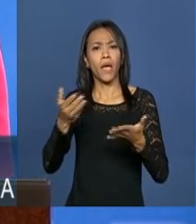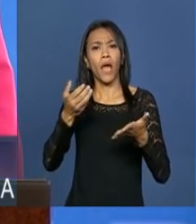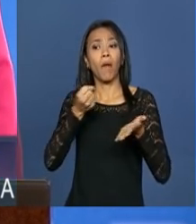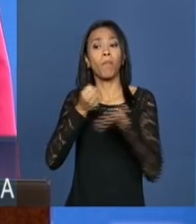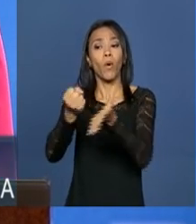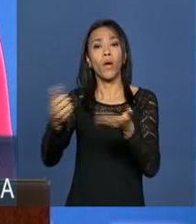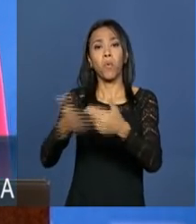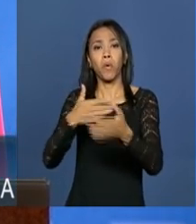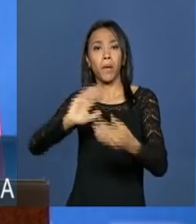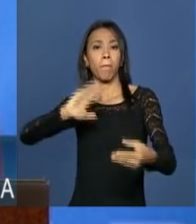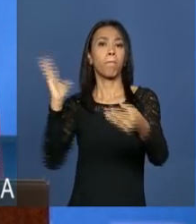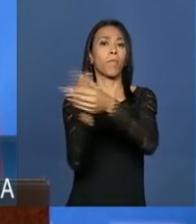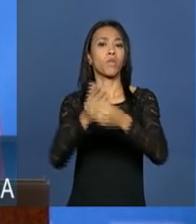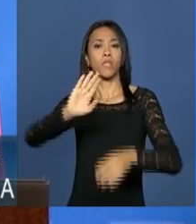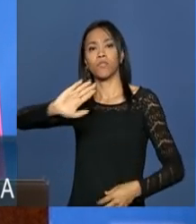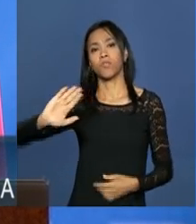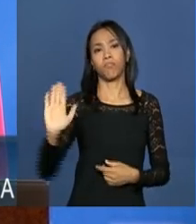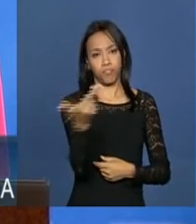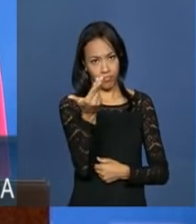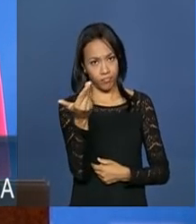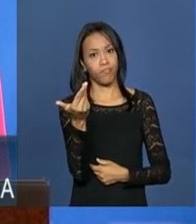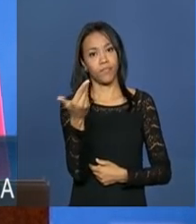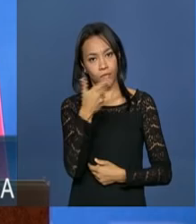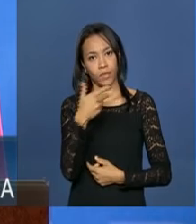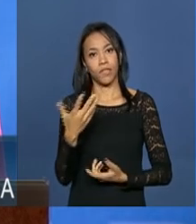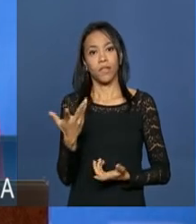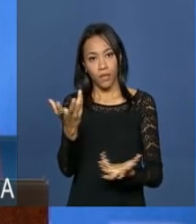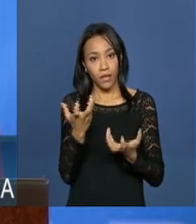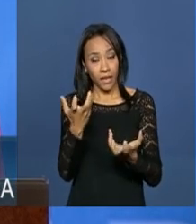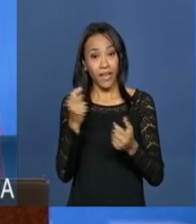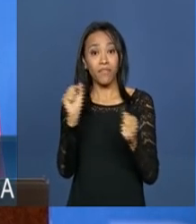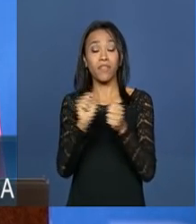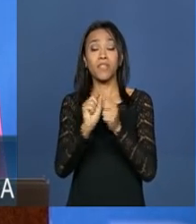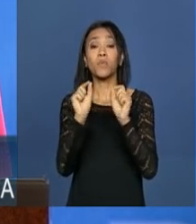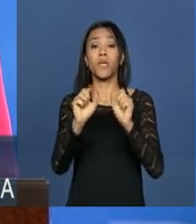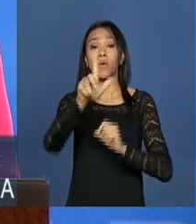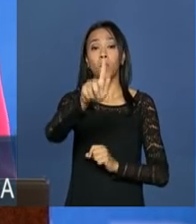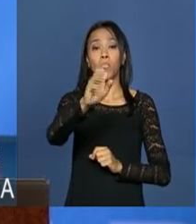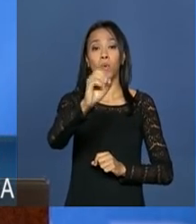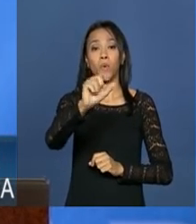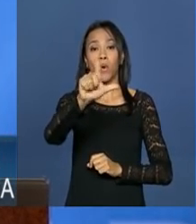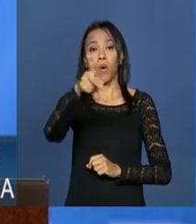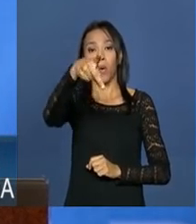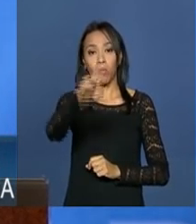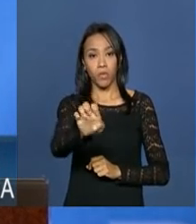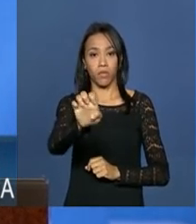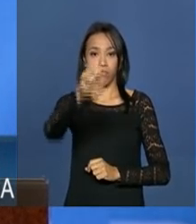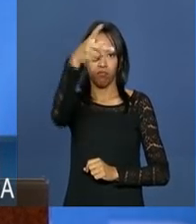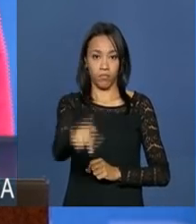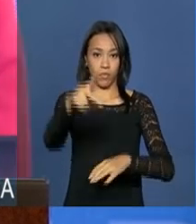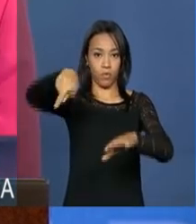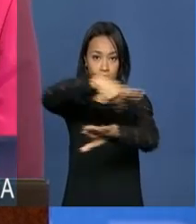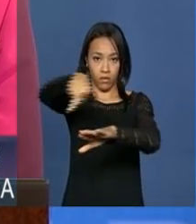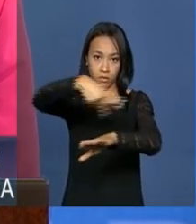impeachma, aqueles que tentam promover um golpe de estado no Brasil devem saber